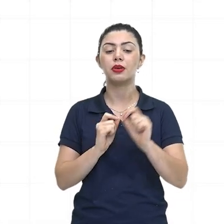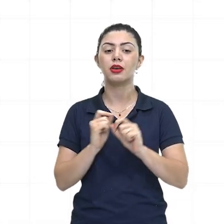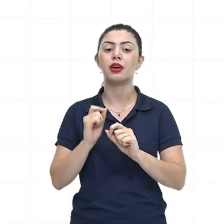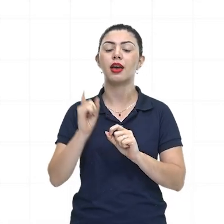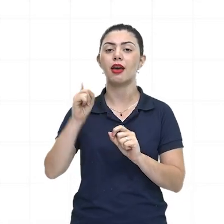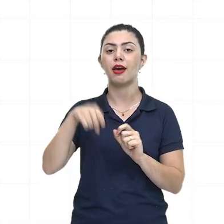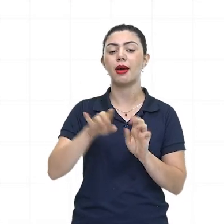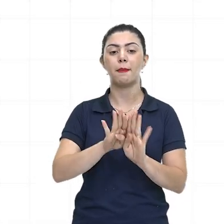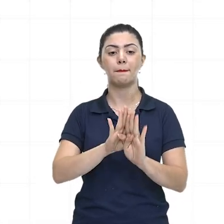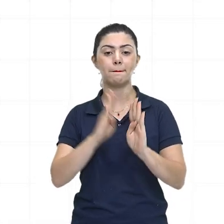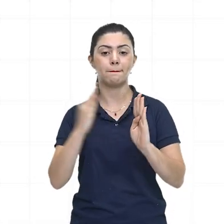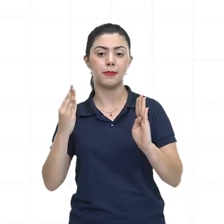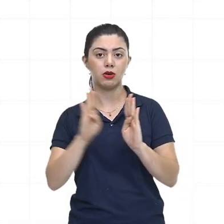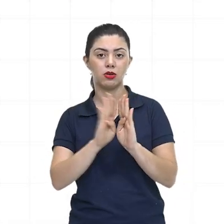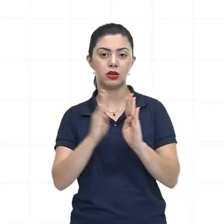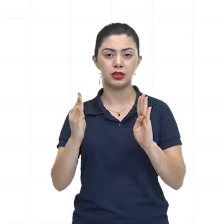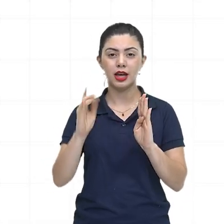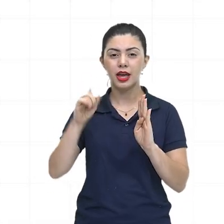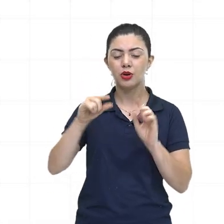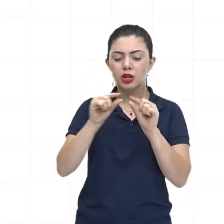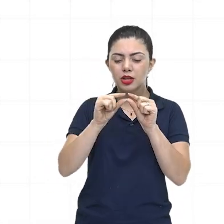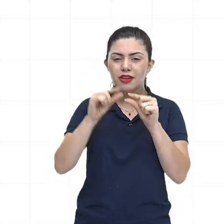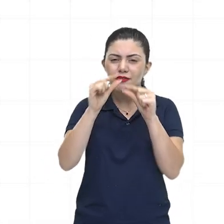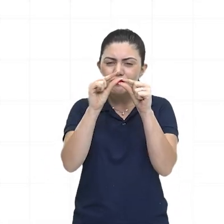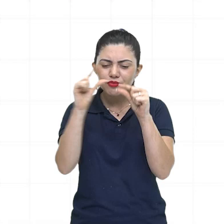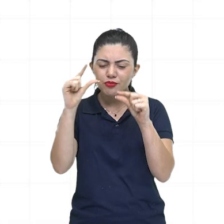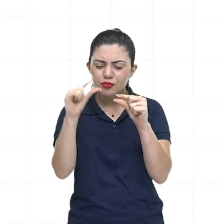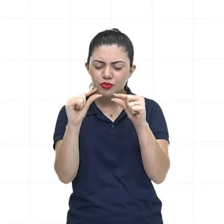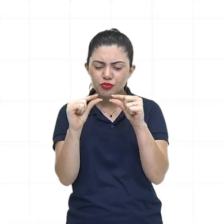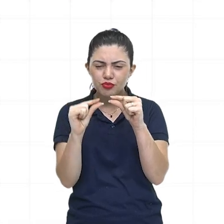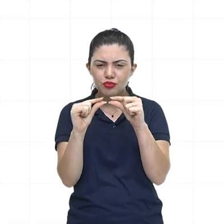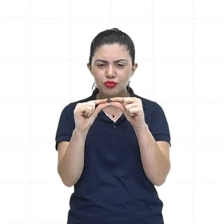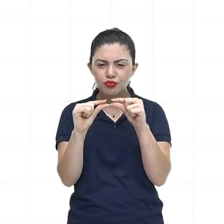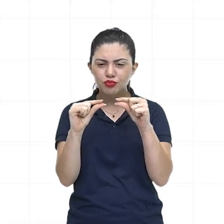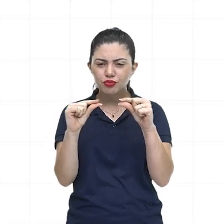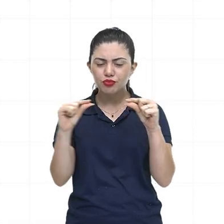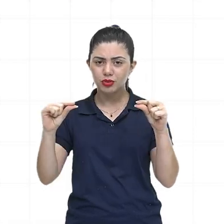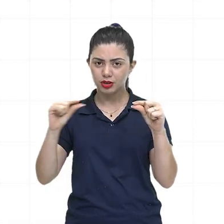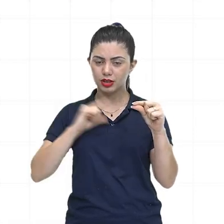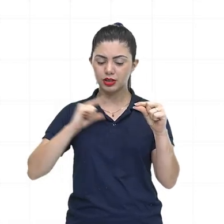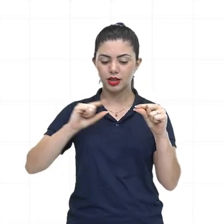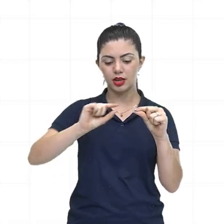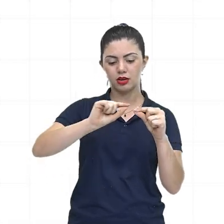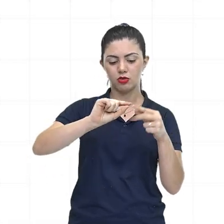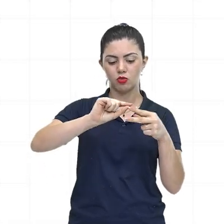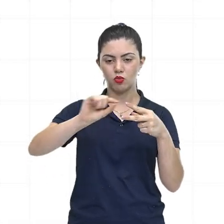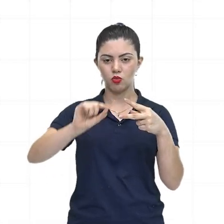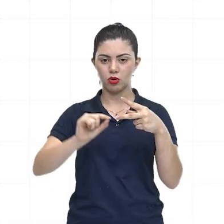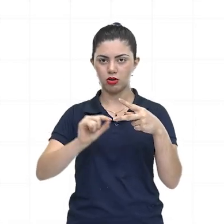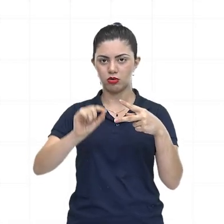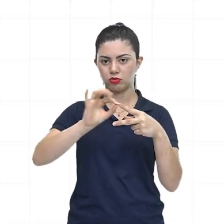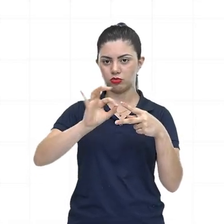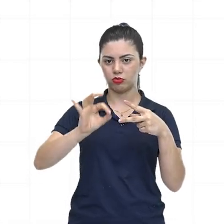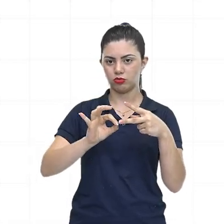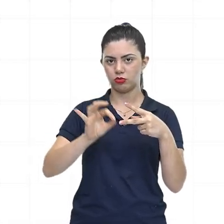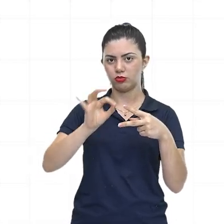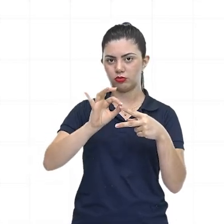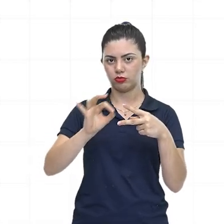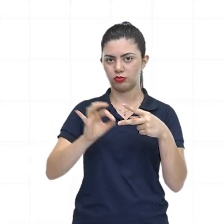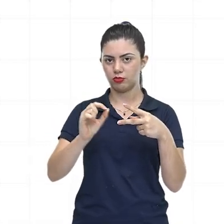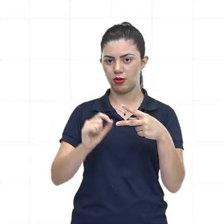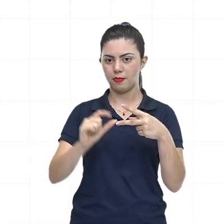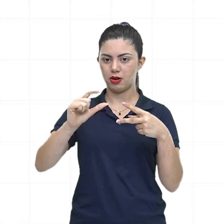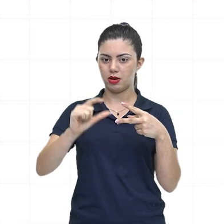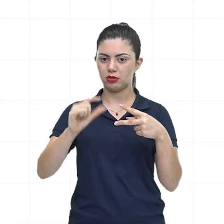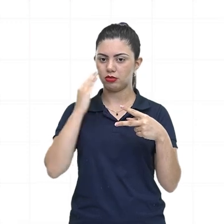são representadas por linhas finas como um ângulo indicando a abertura. No caso aqui, ó, esse ângulo aqui,